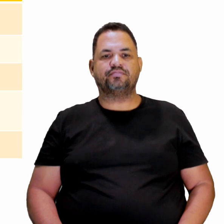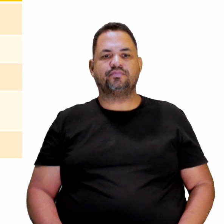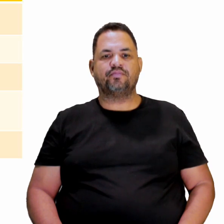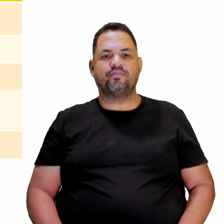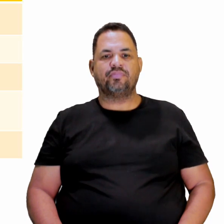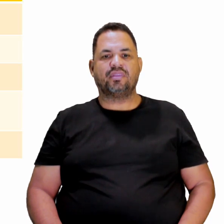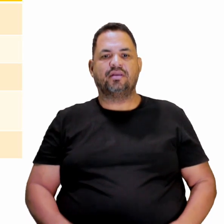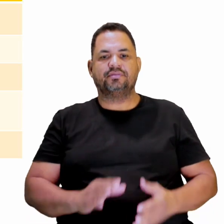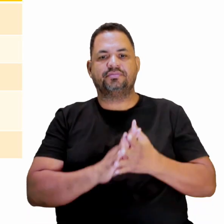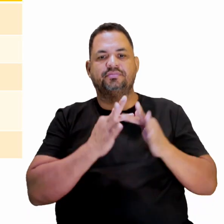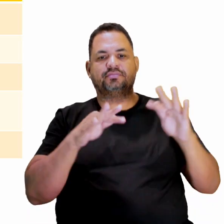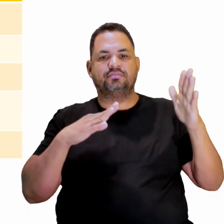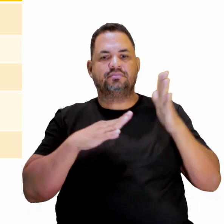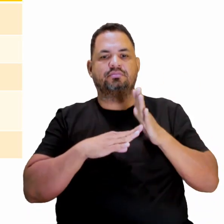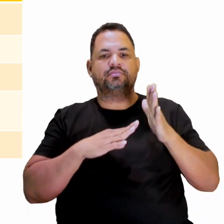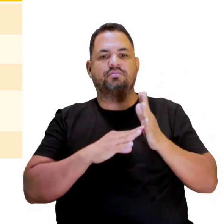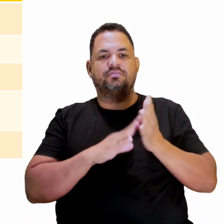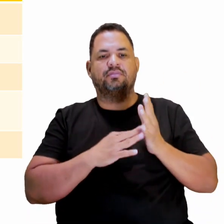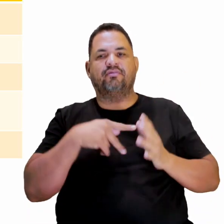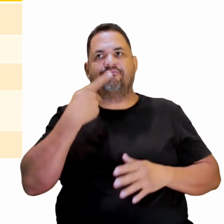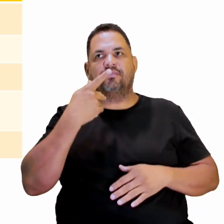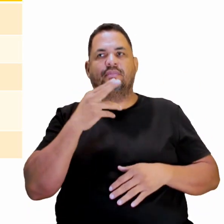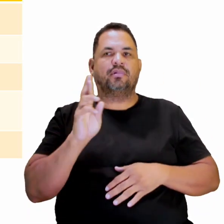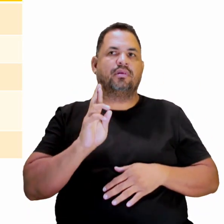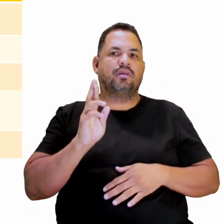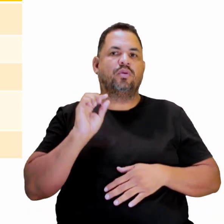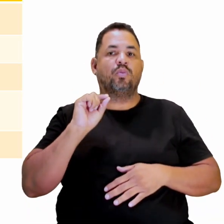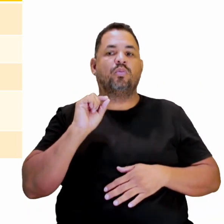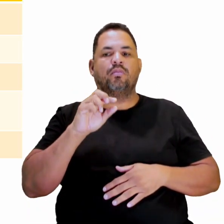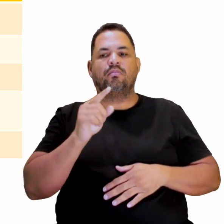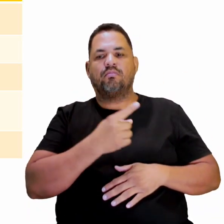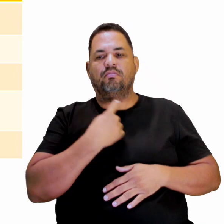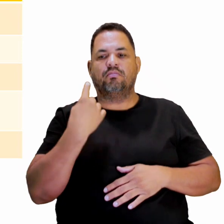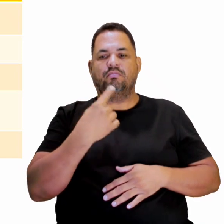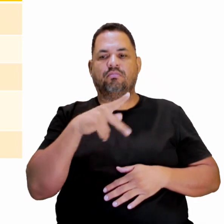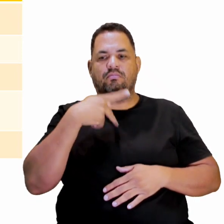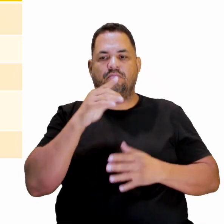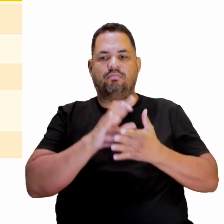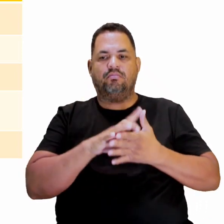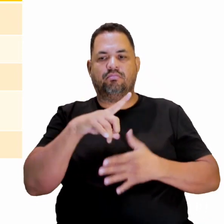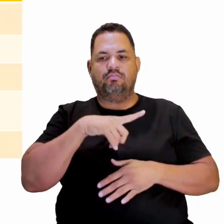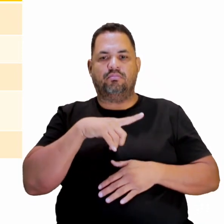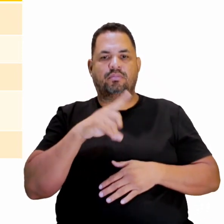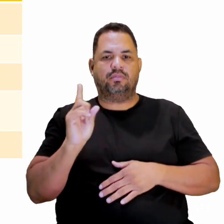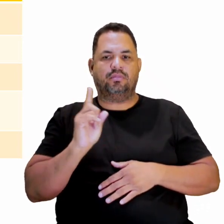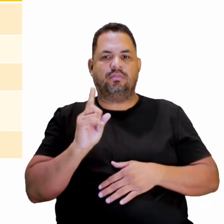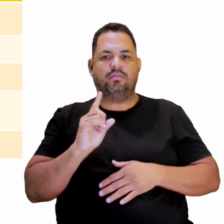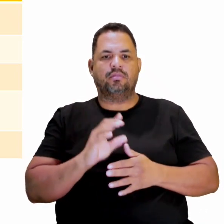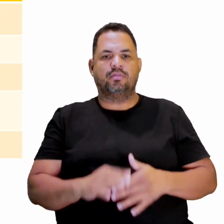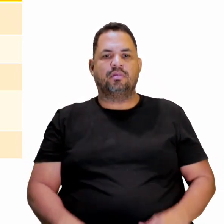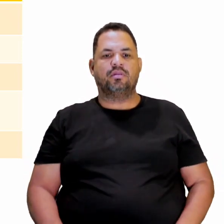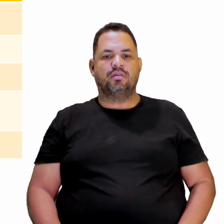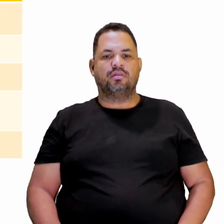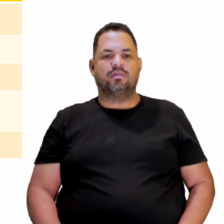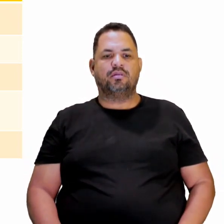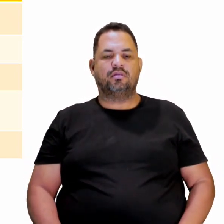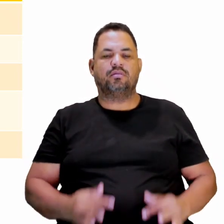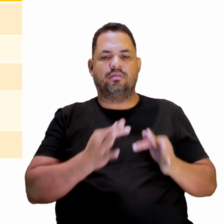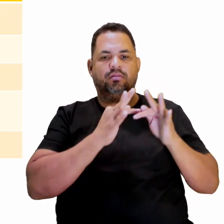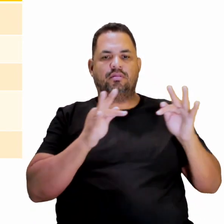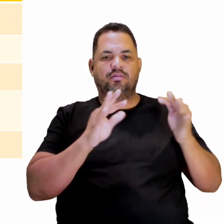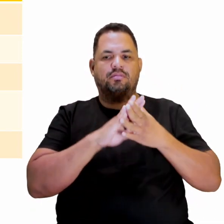restritivas, que são usadas para definir sobre quem ou que estamos falando. E temos as Non-Defining Relative Clauses, que são